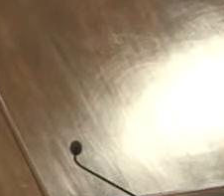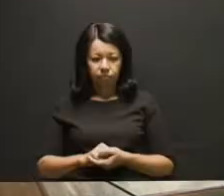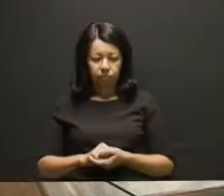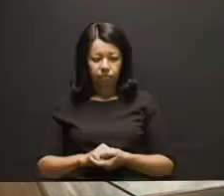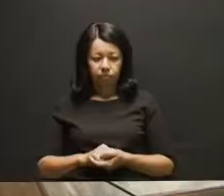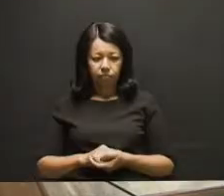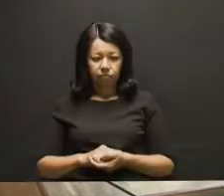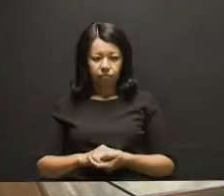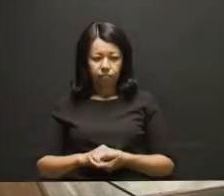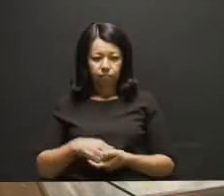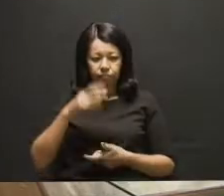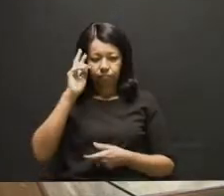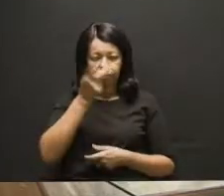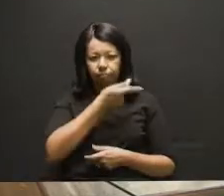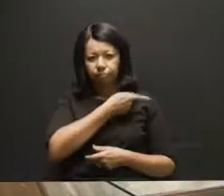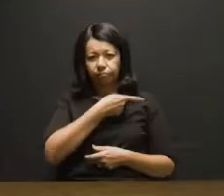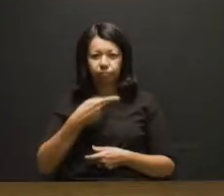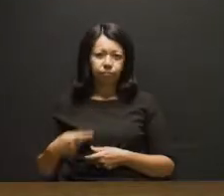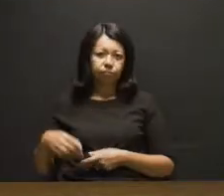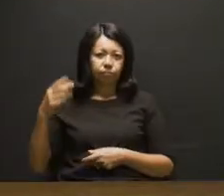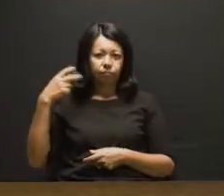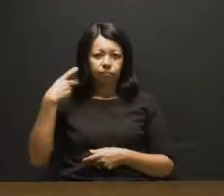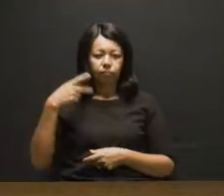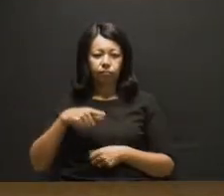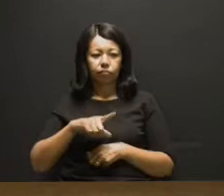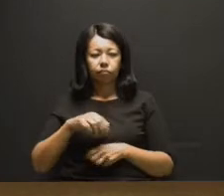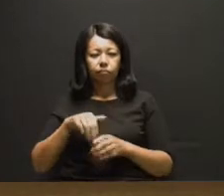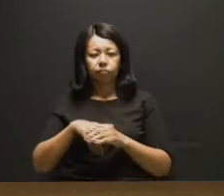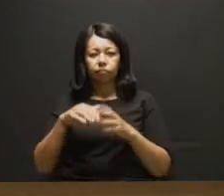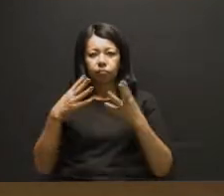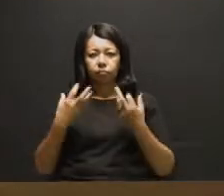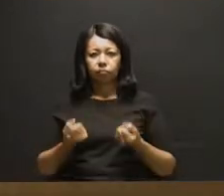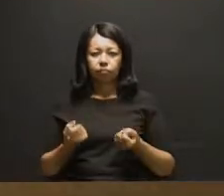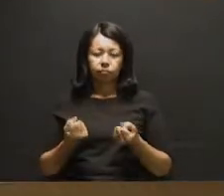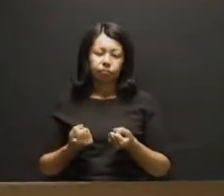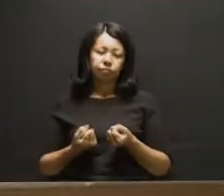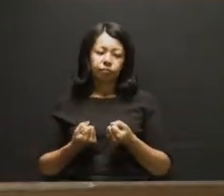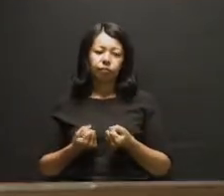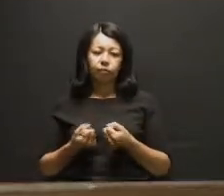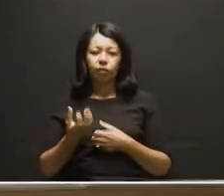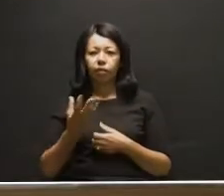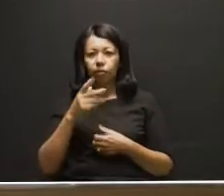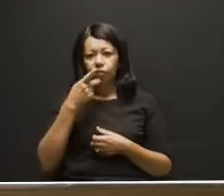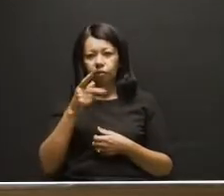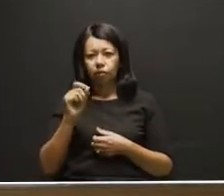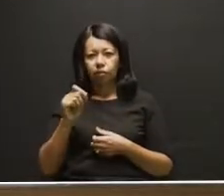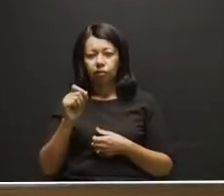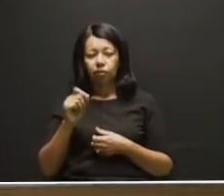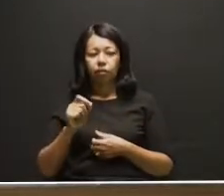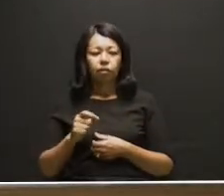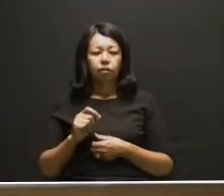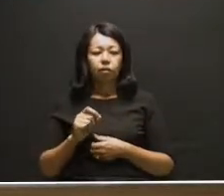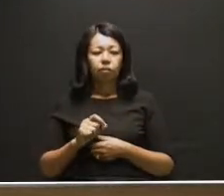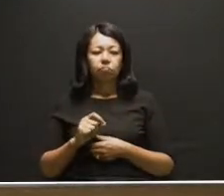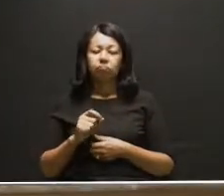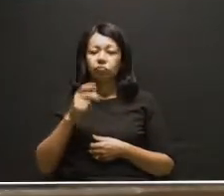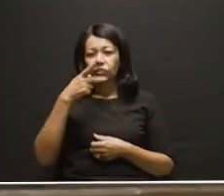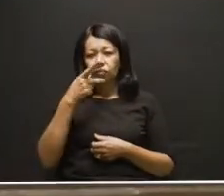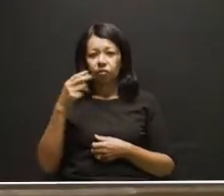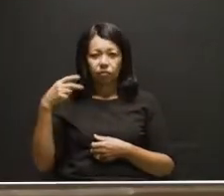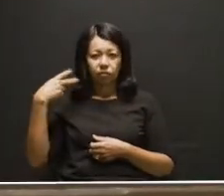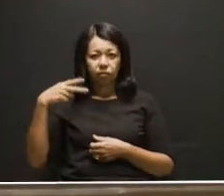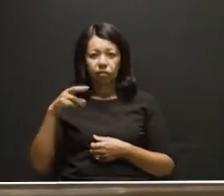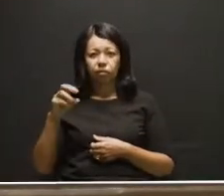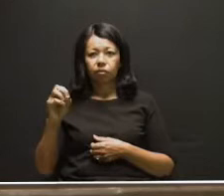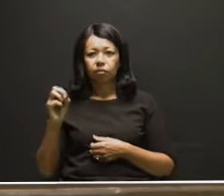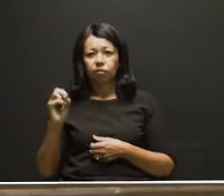senhor presidente e nobres pares antecipou o voto favorável e quero dizer que estou espantado vereador ivan não